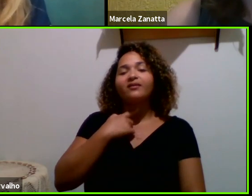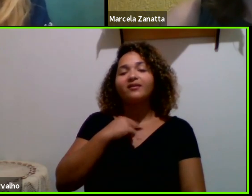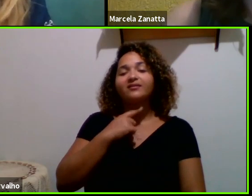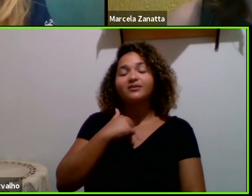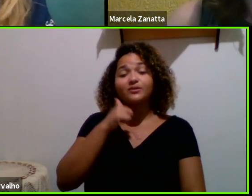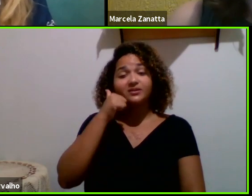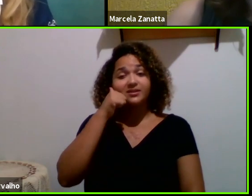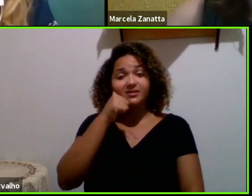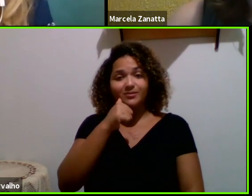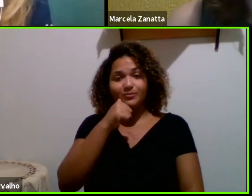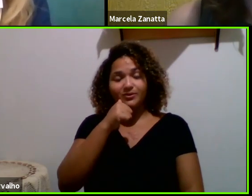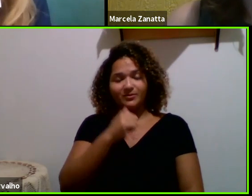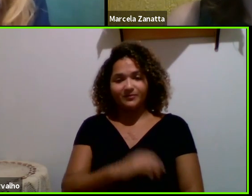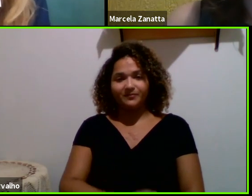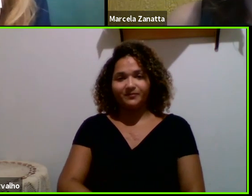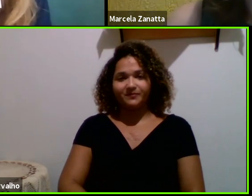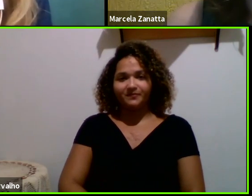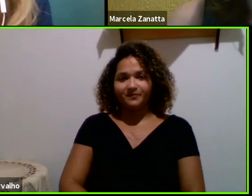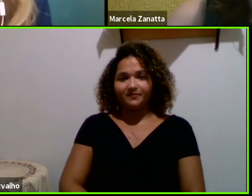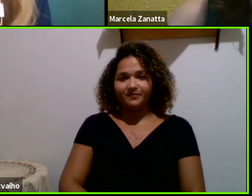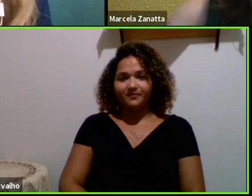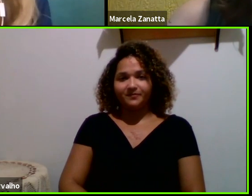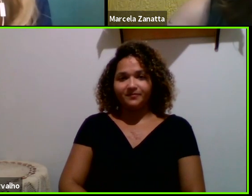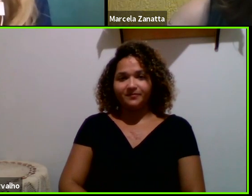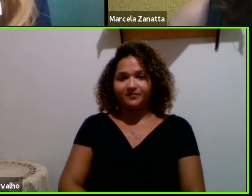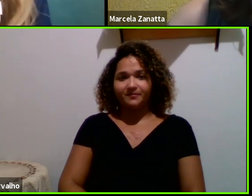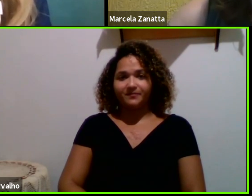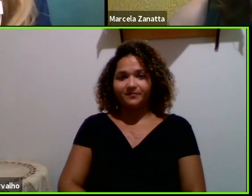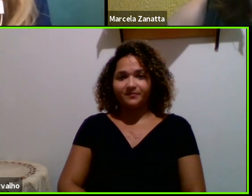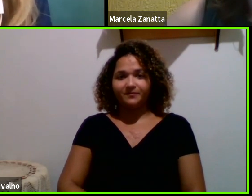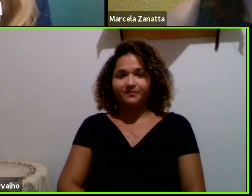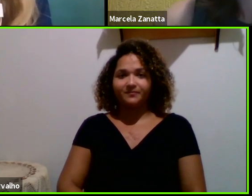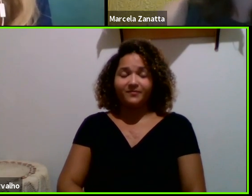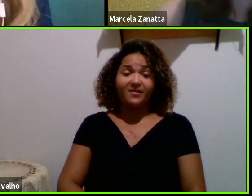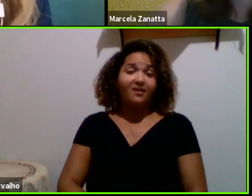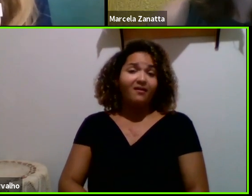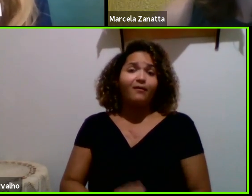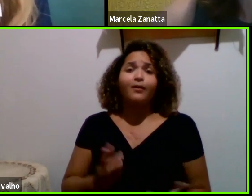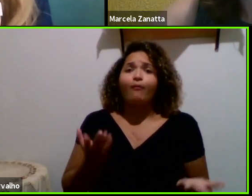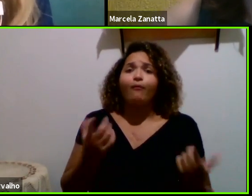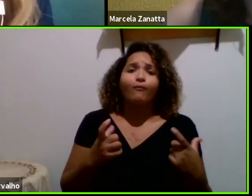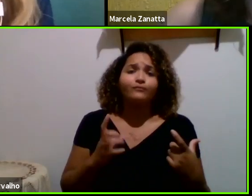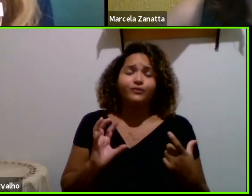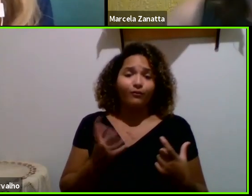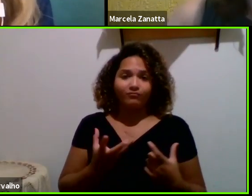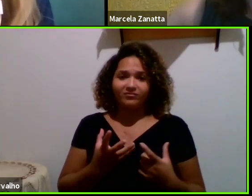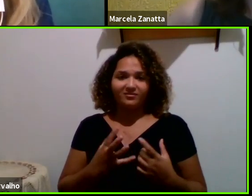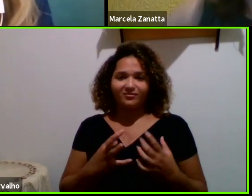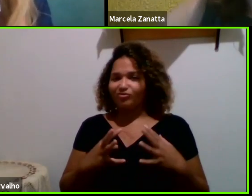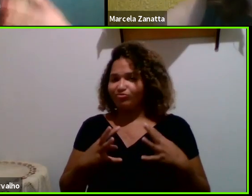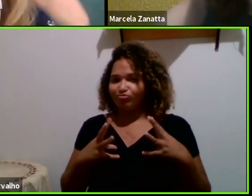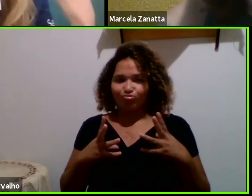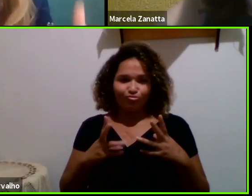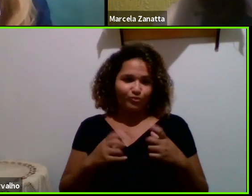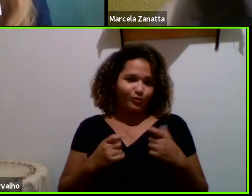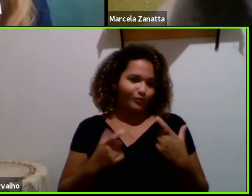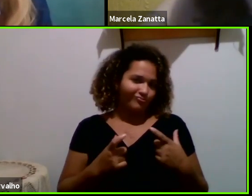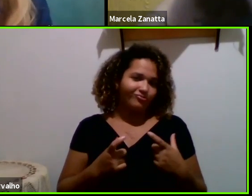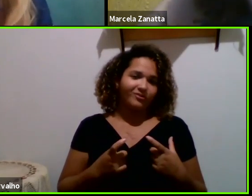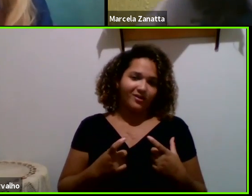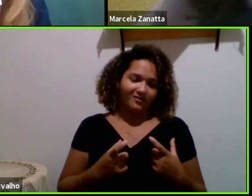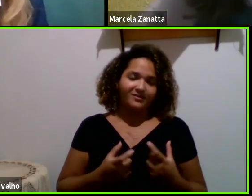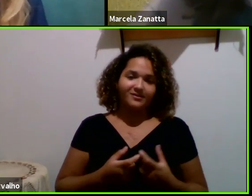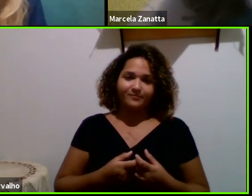deseja. E onde acontece essa assistência, gente? Em todos os lugares, inclusive no SUS. O SUS, o maior